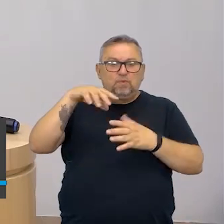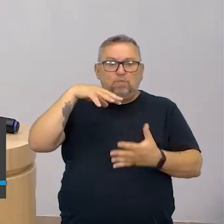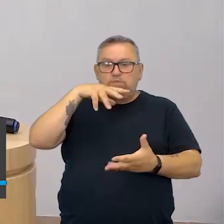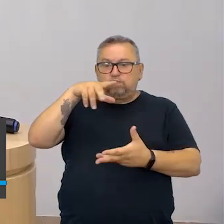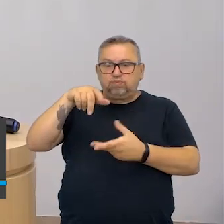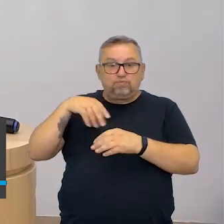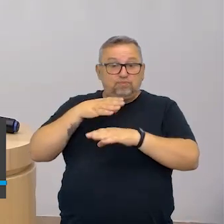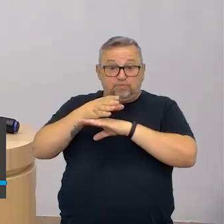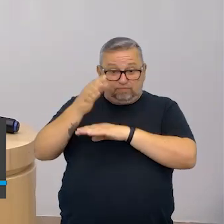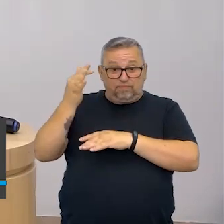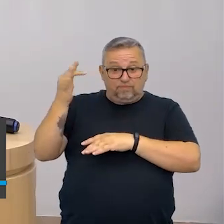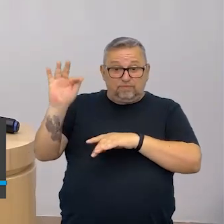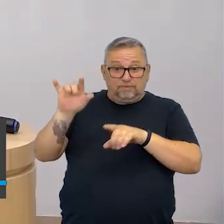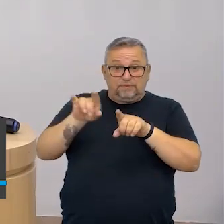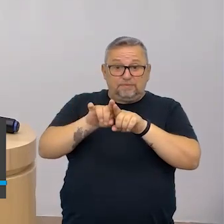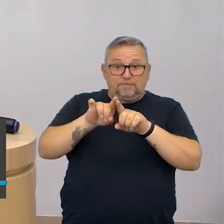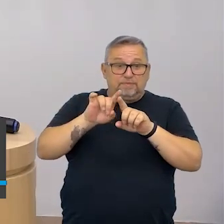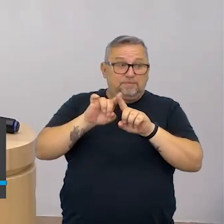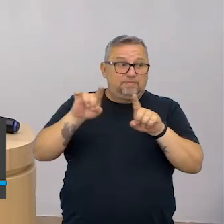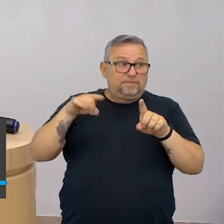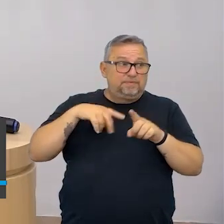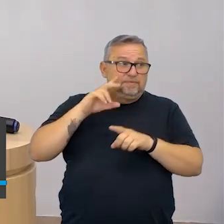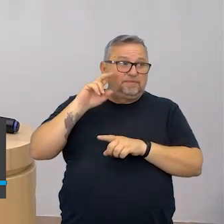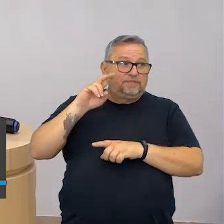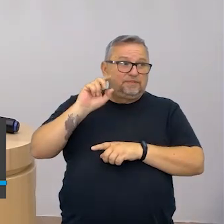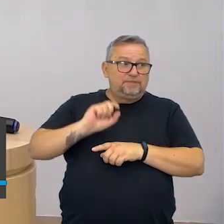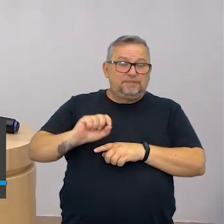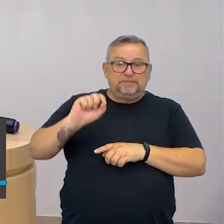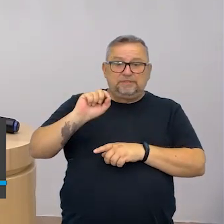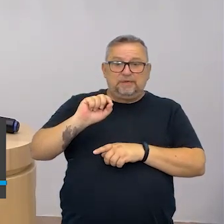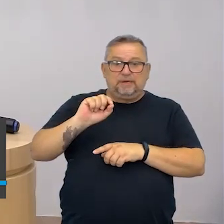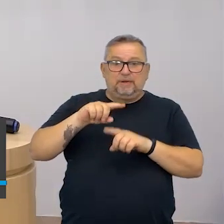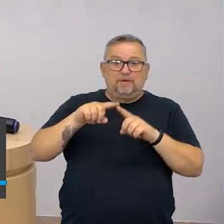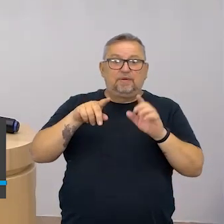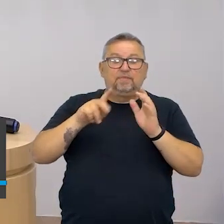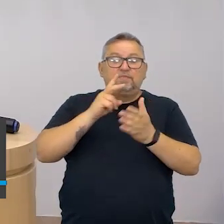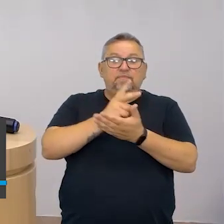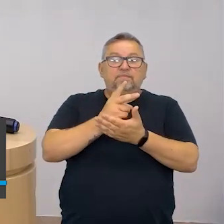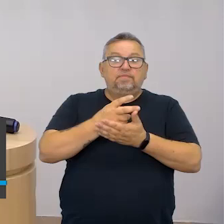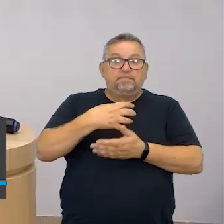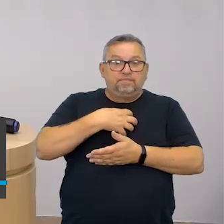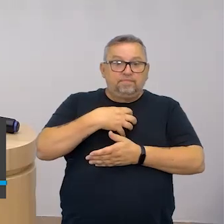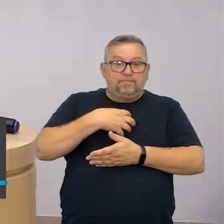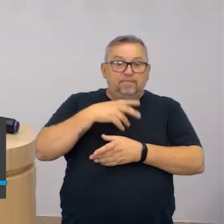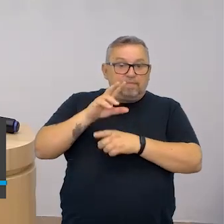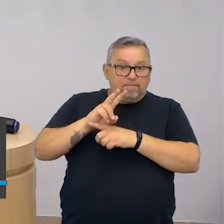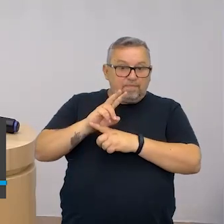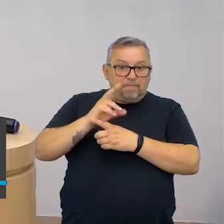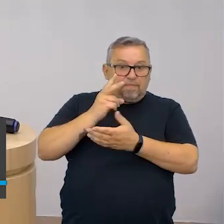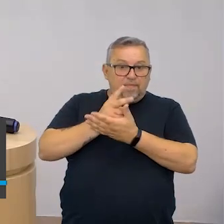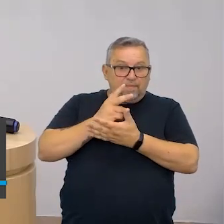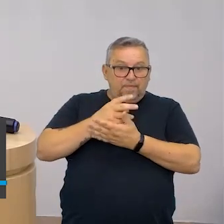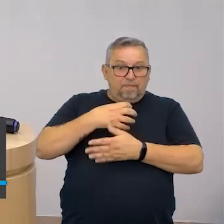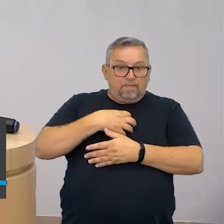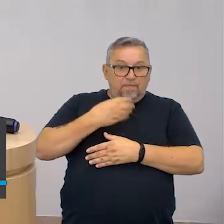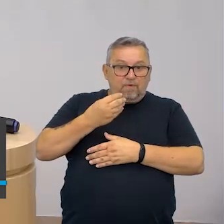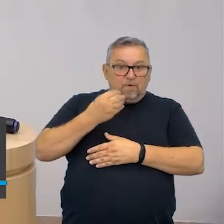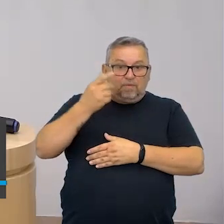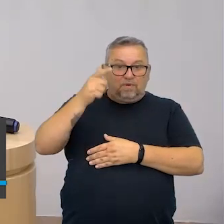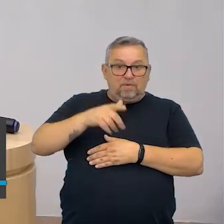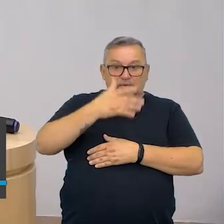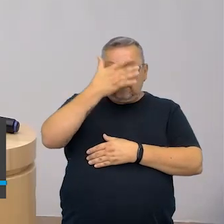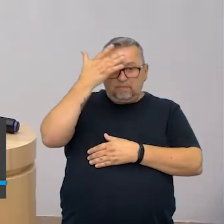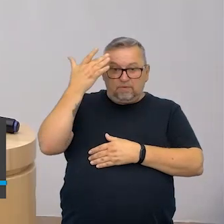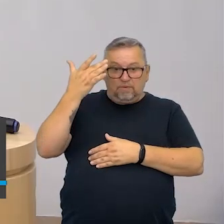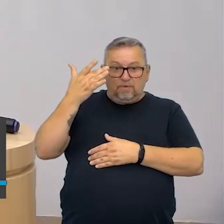mundo além dele, só que ele não se via da mesma forma, quer dizer, tratado da mesma forma como essas outras